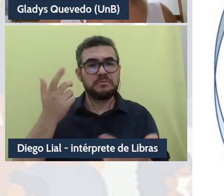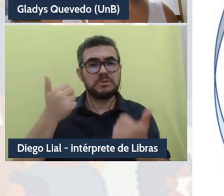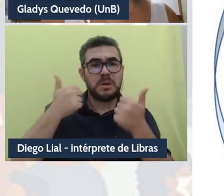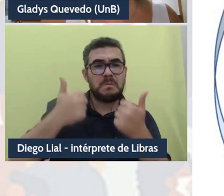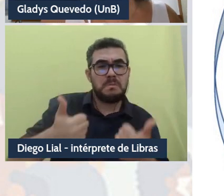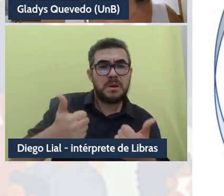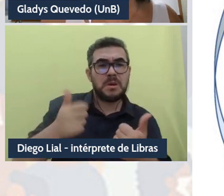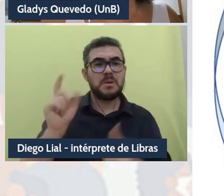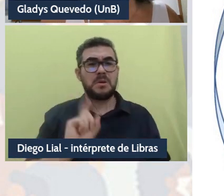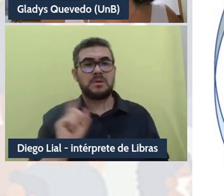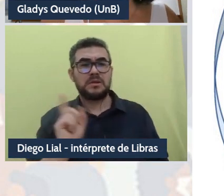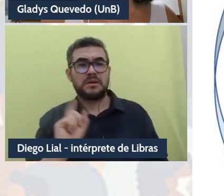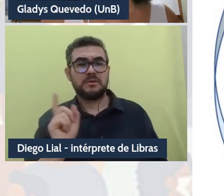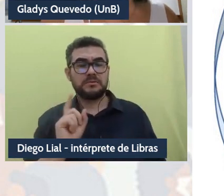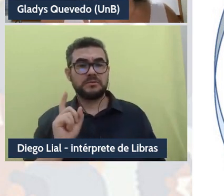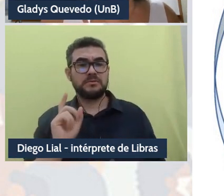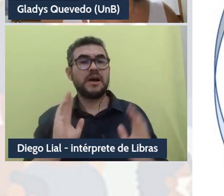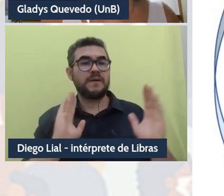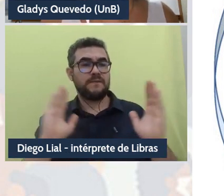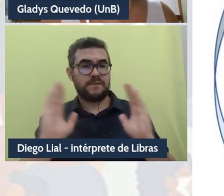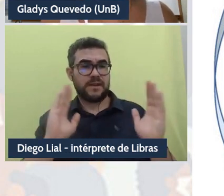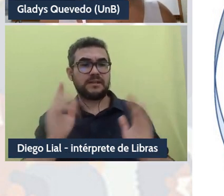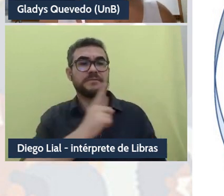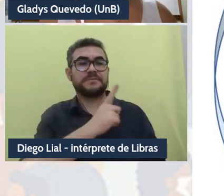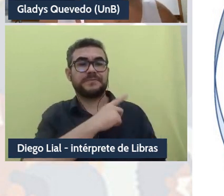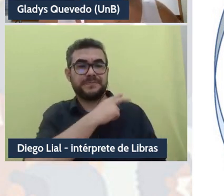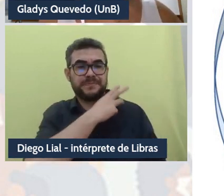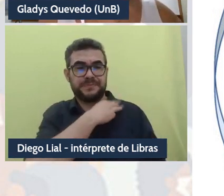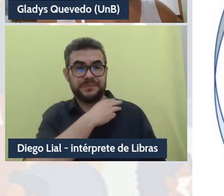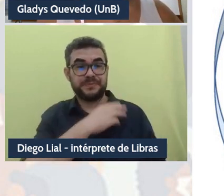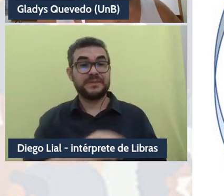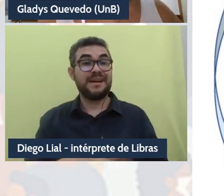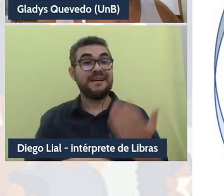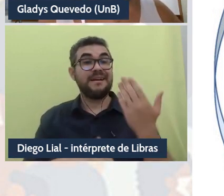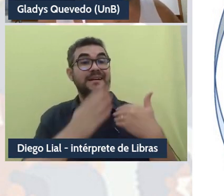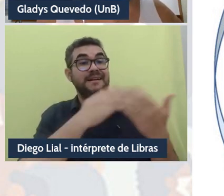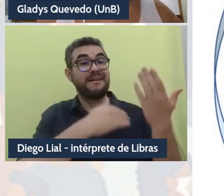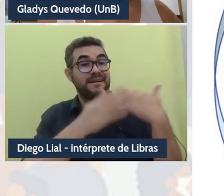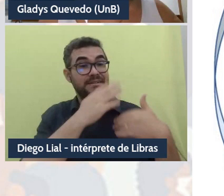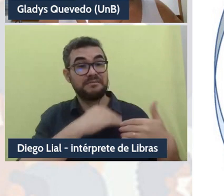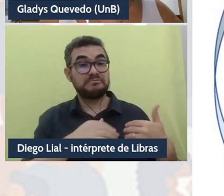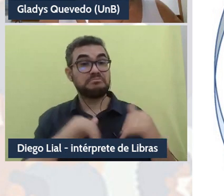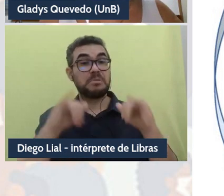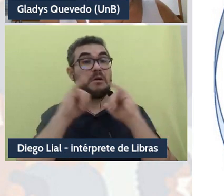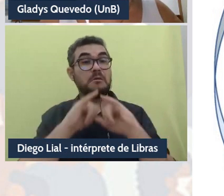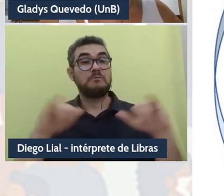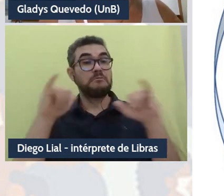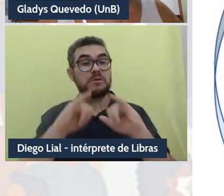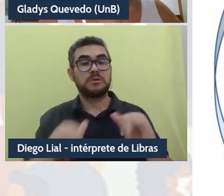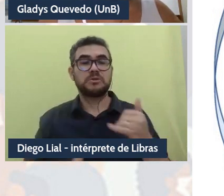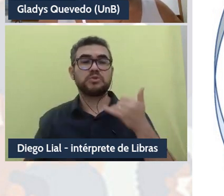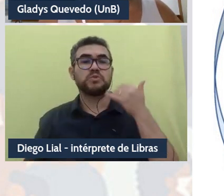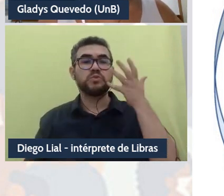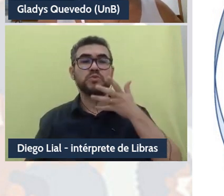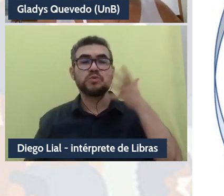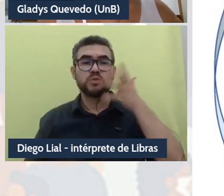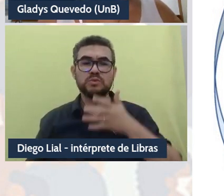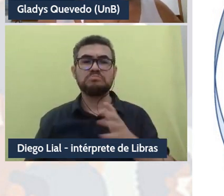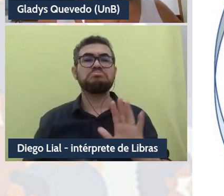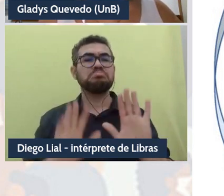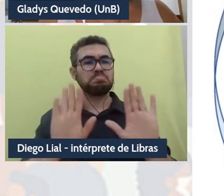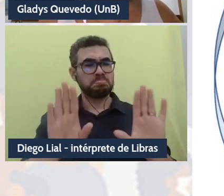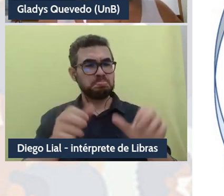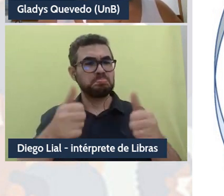O discurso que corria na época era de que o Enem ia melhorar a qualidade do ensino médio. Só